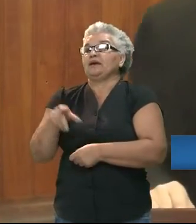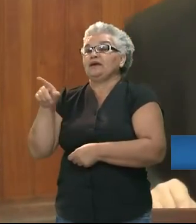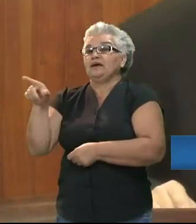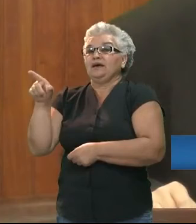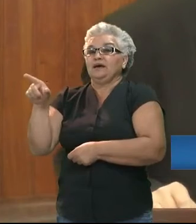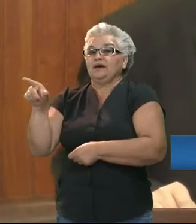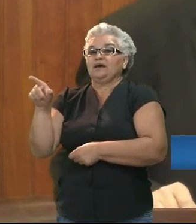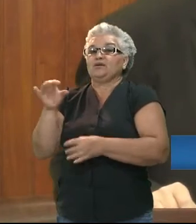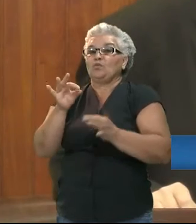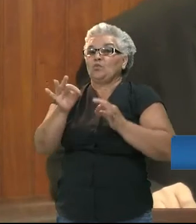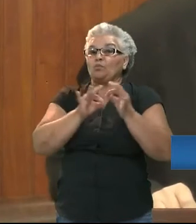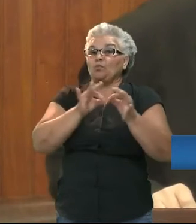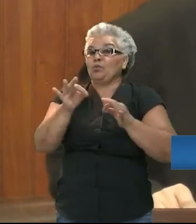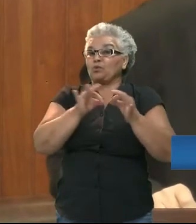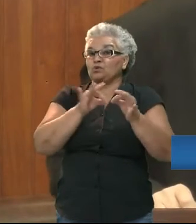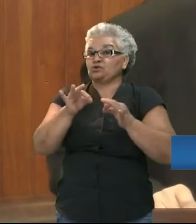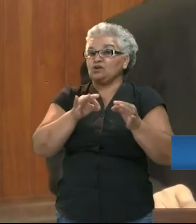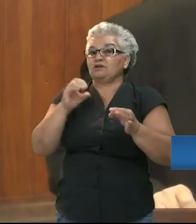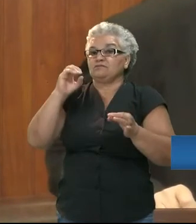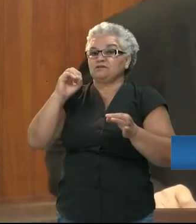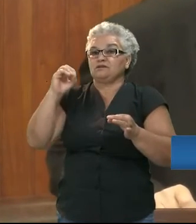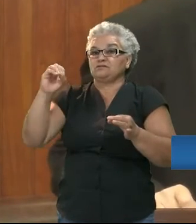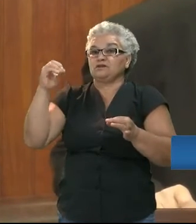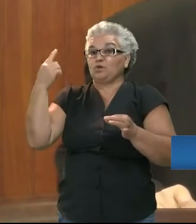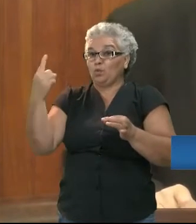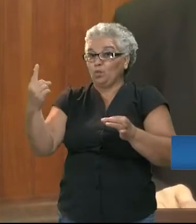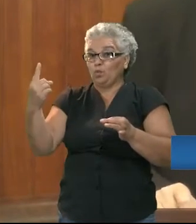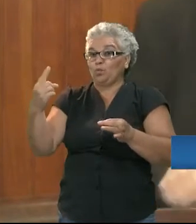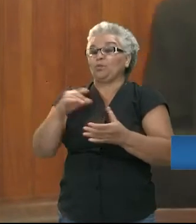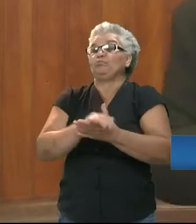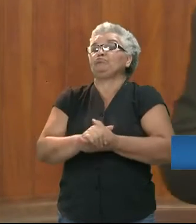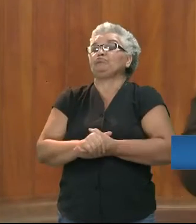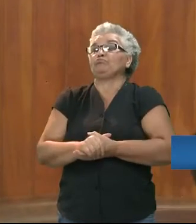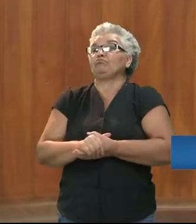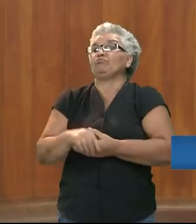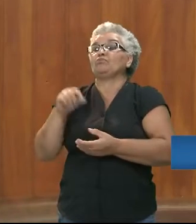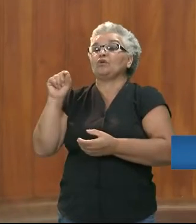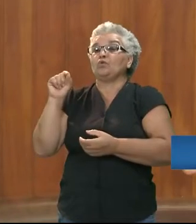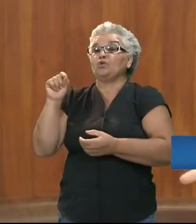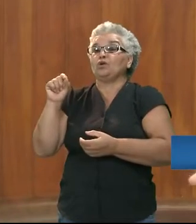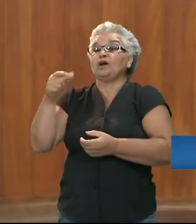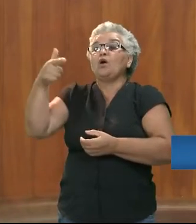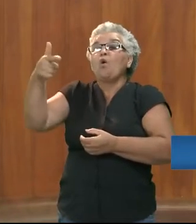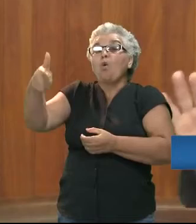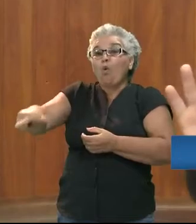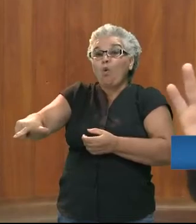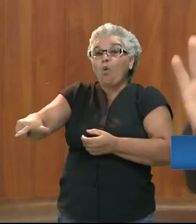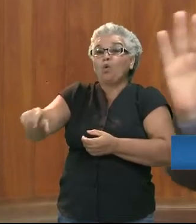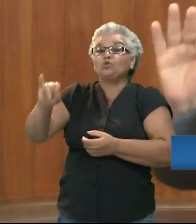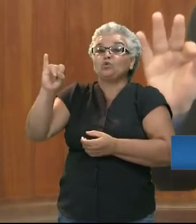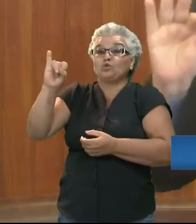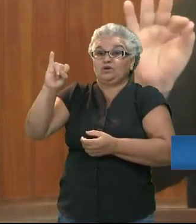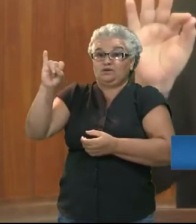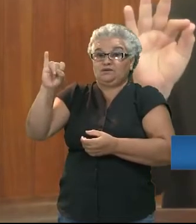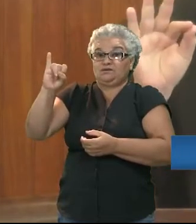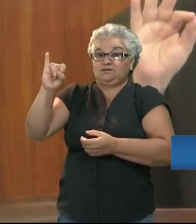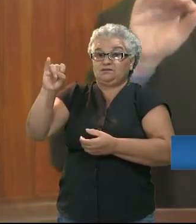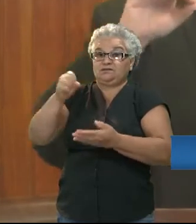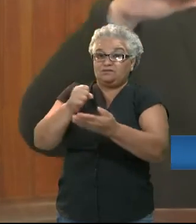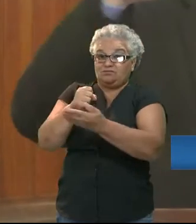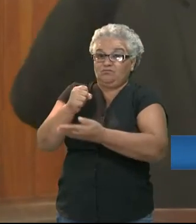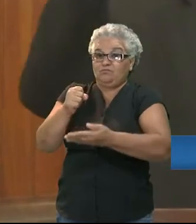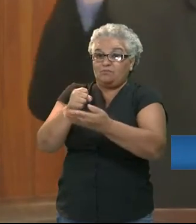projeto 001 de 2021, em que ele consigna um outro índice que não o IGPM como fundamento de